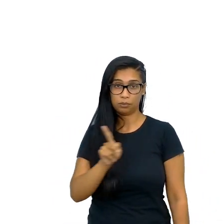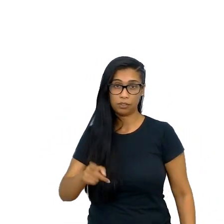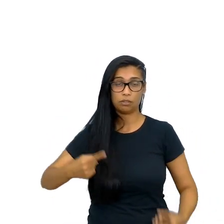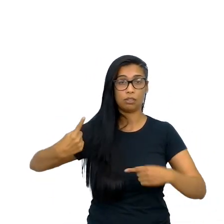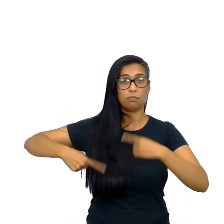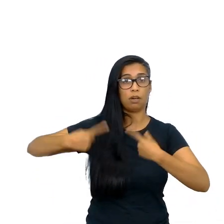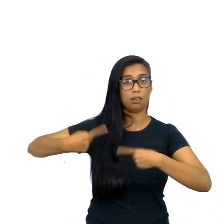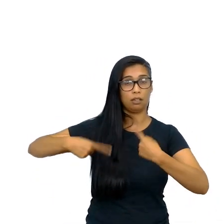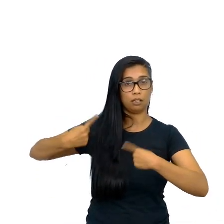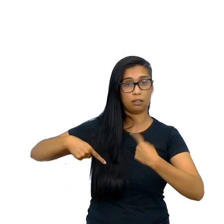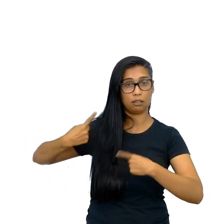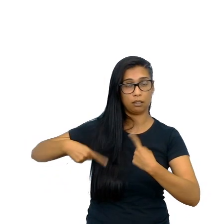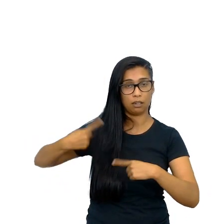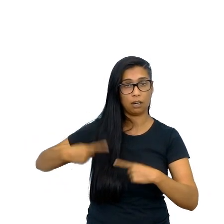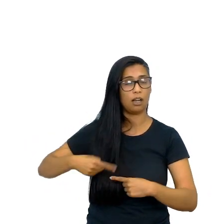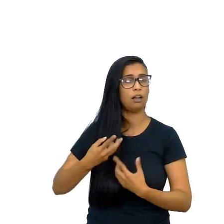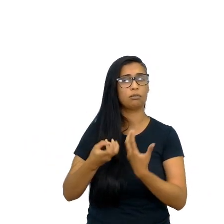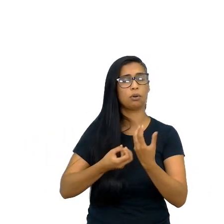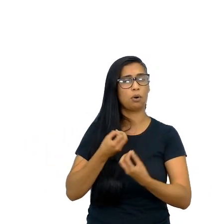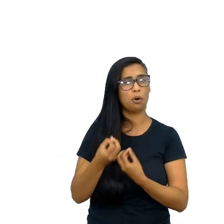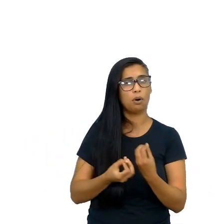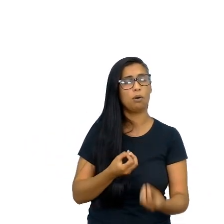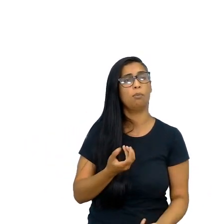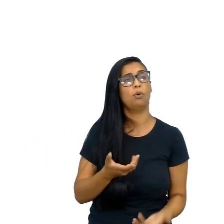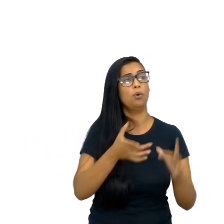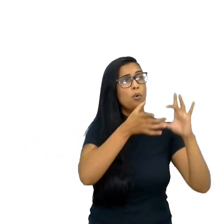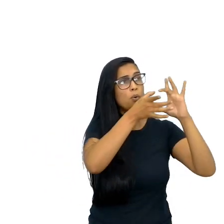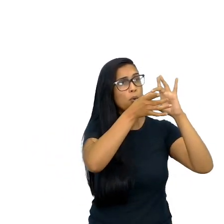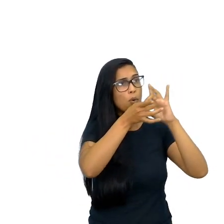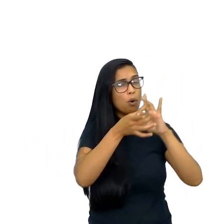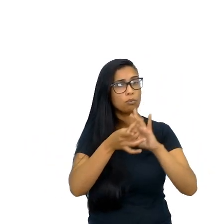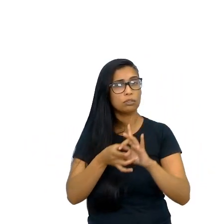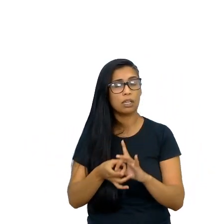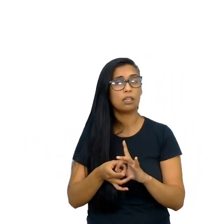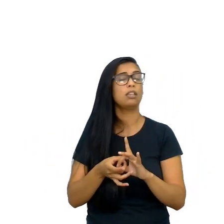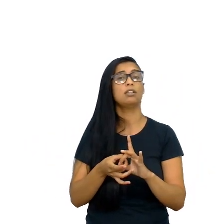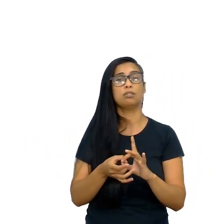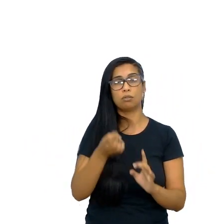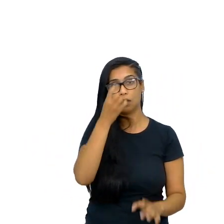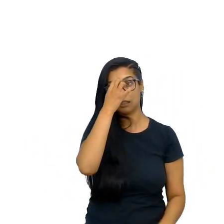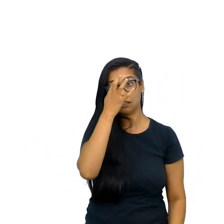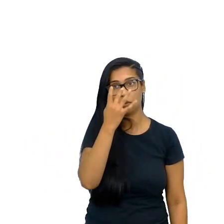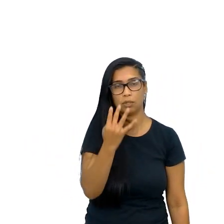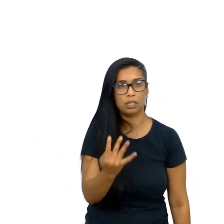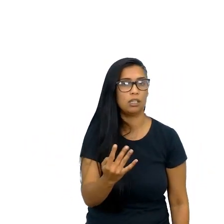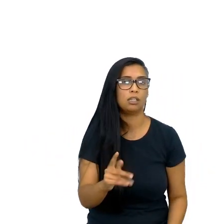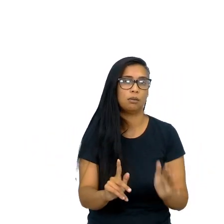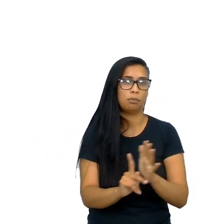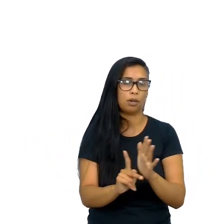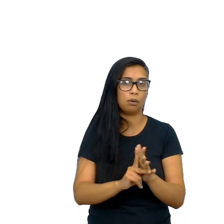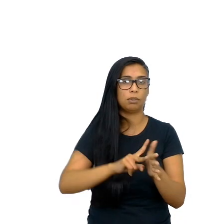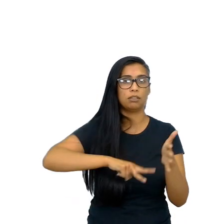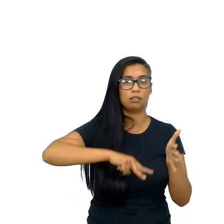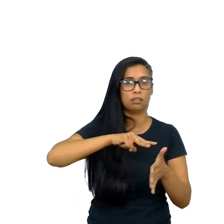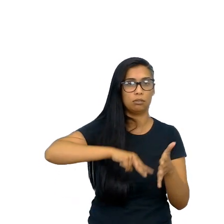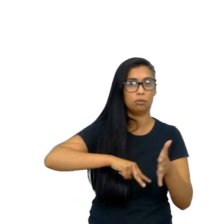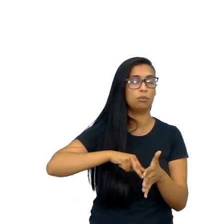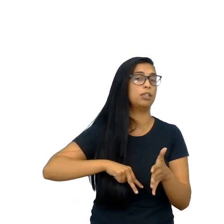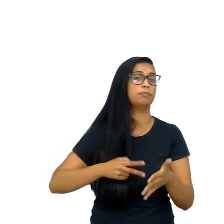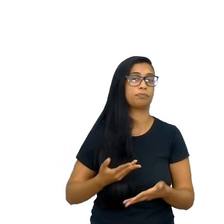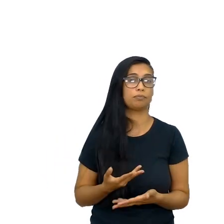também de que maneira esses contextos relativos aos aspectos teóricos de leitura e letramento podem, né,